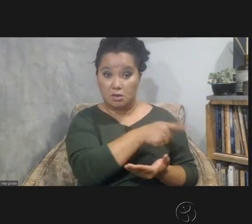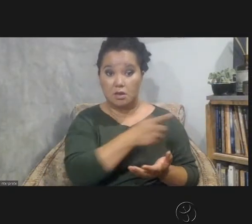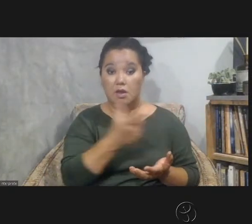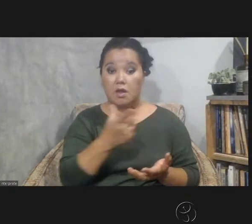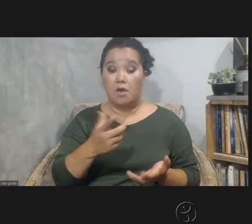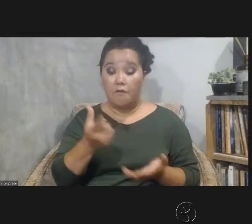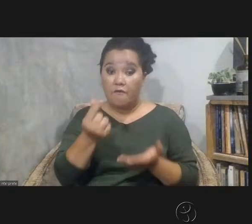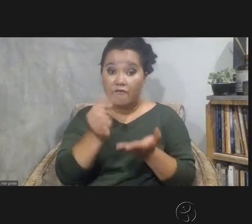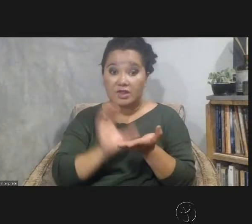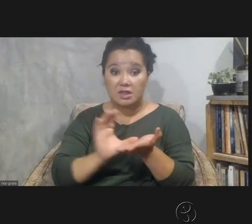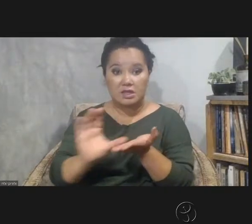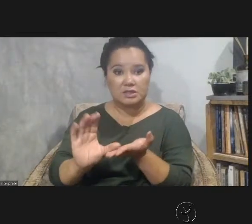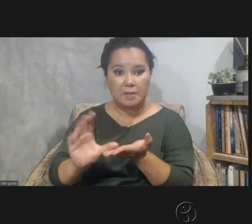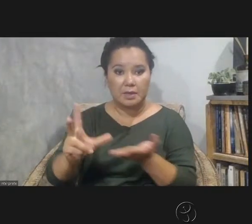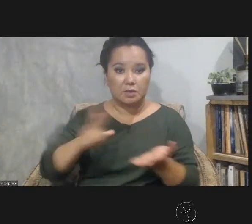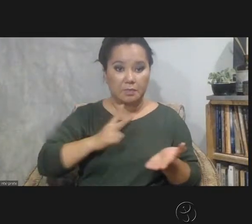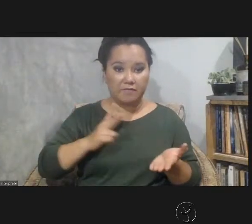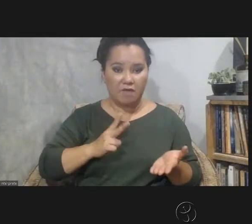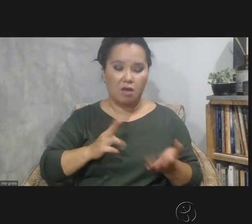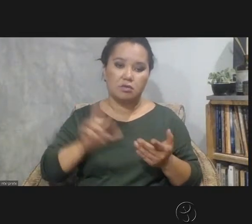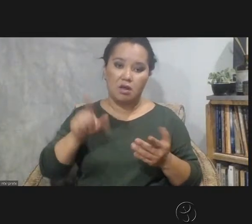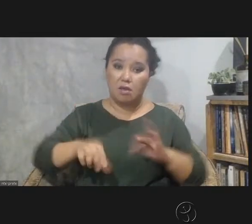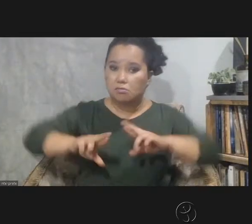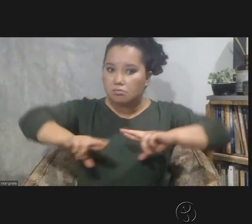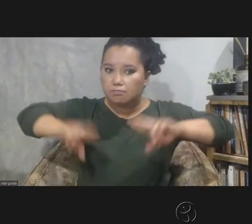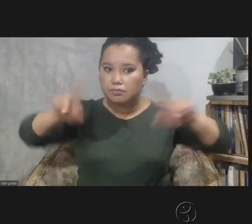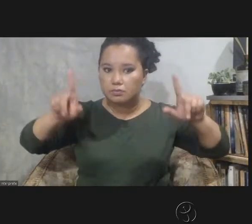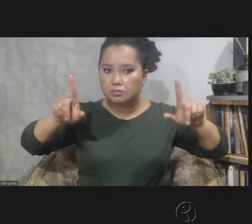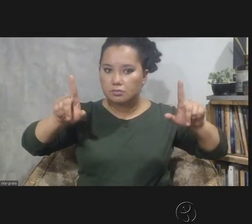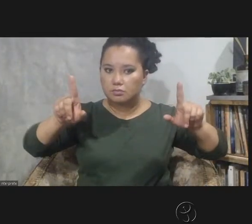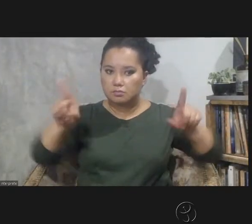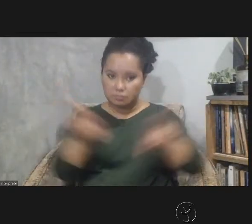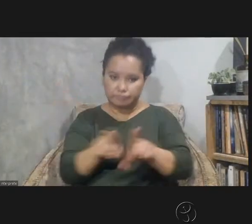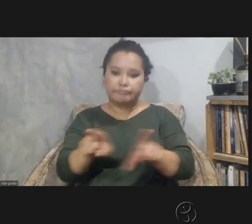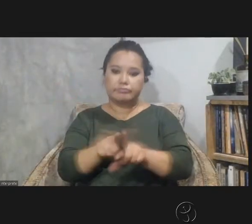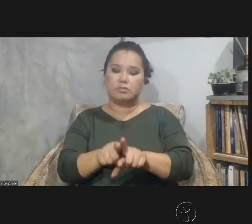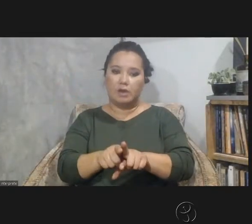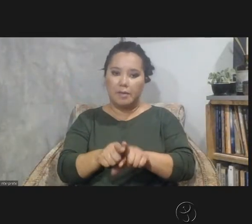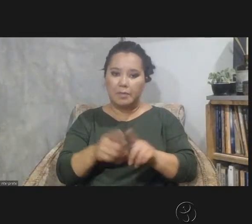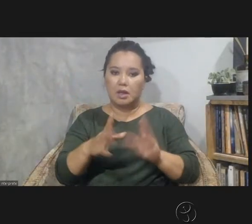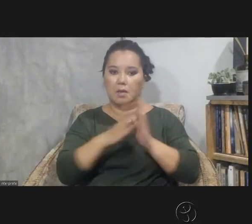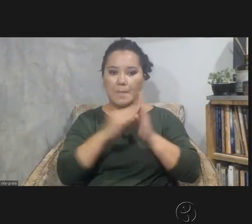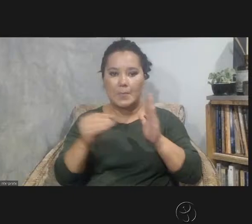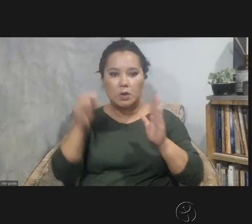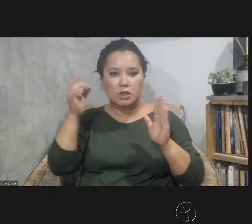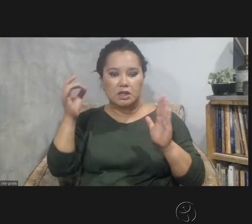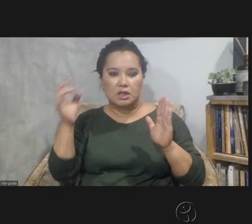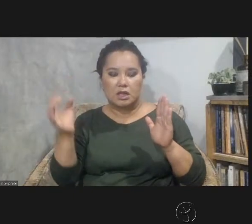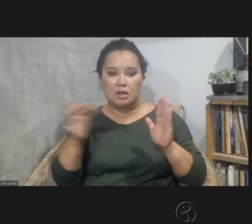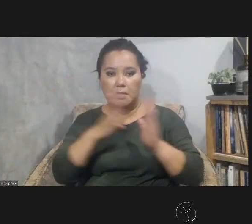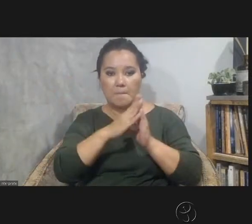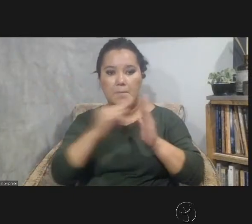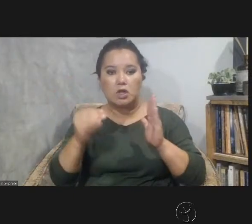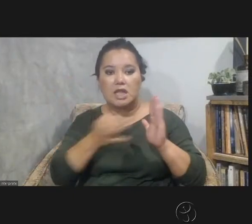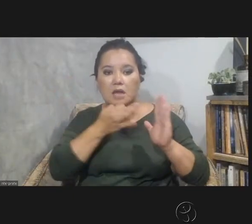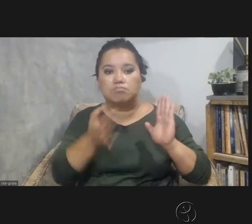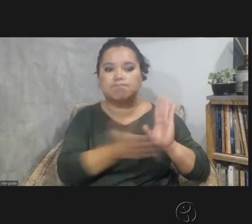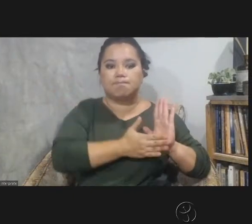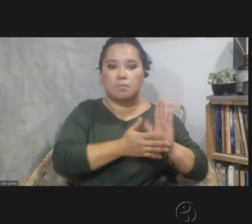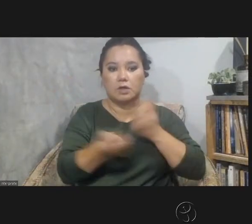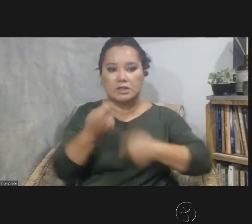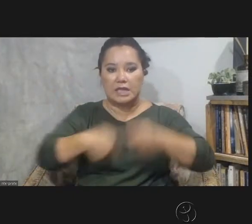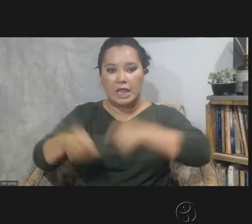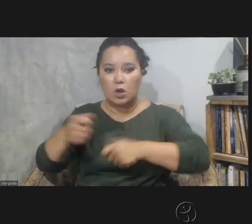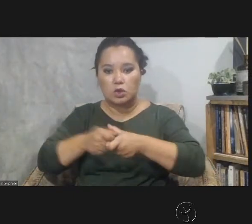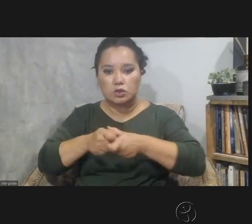natureza, é muito diferente, assim como o modelo de negócios em geral. Eu passei a maior parte